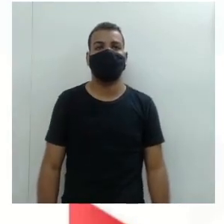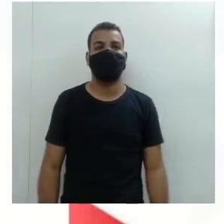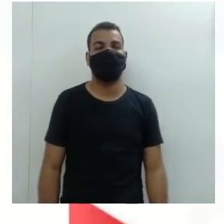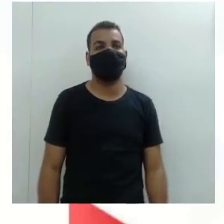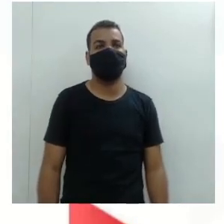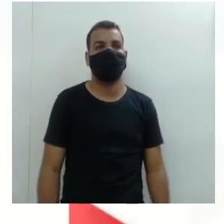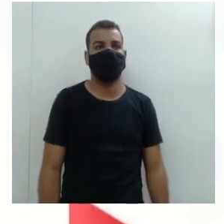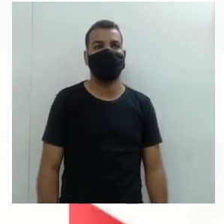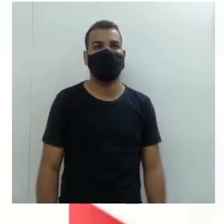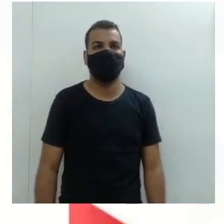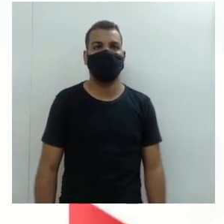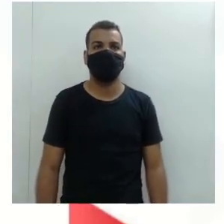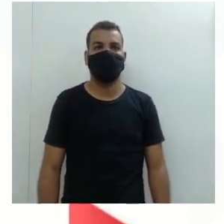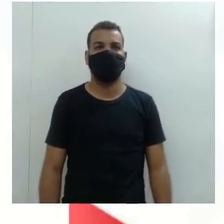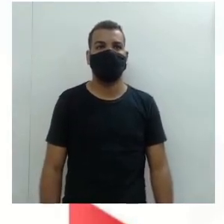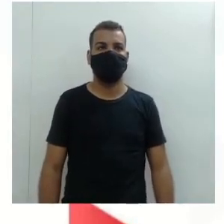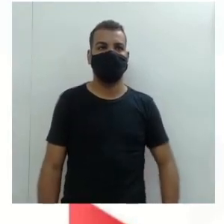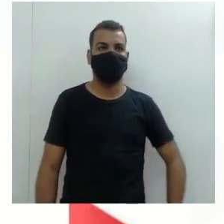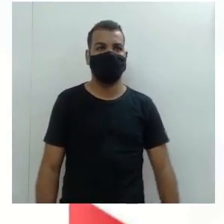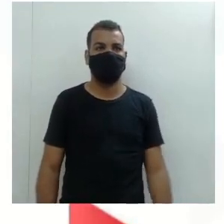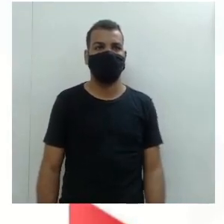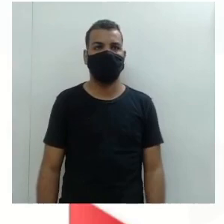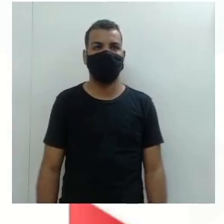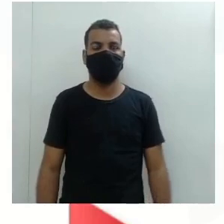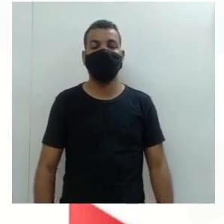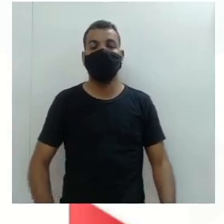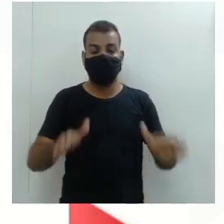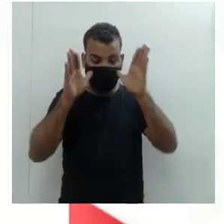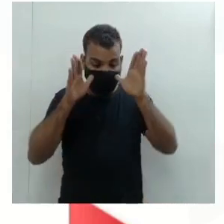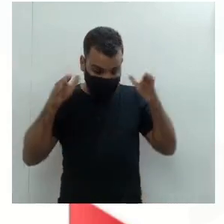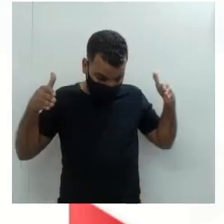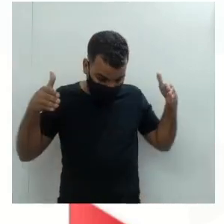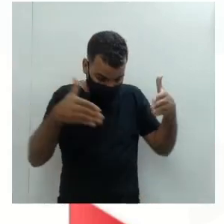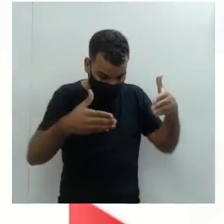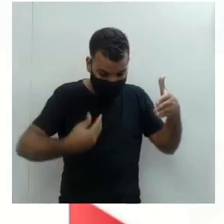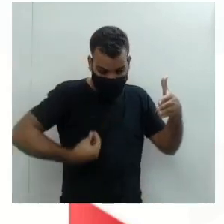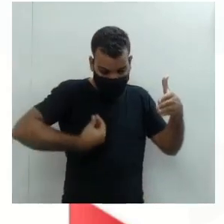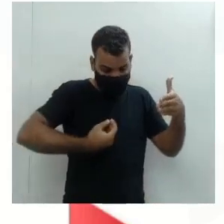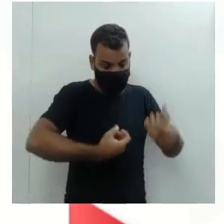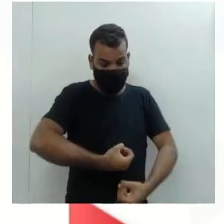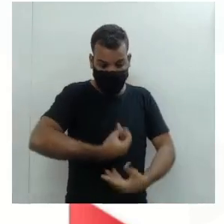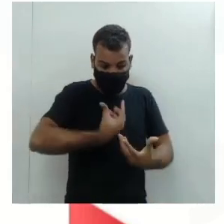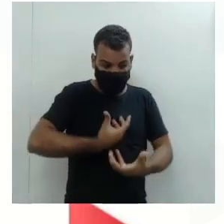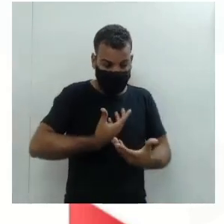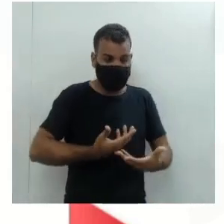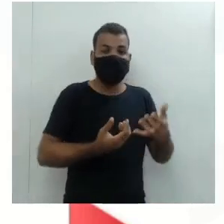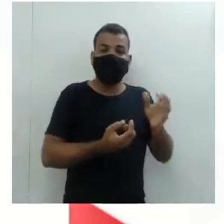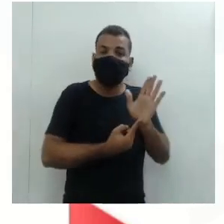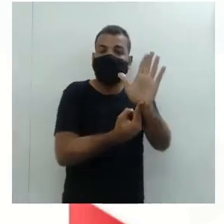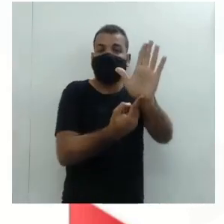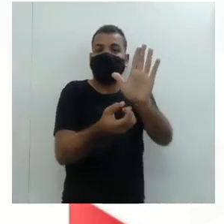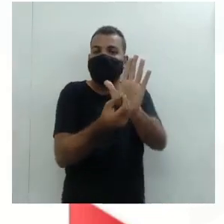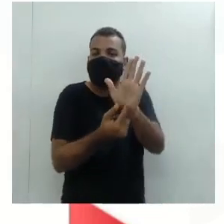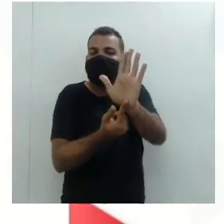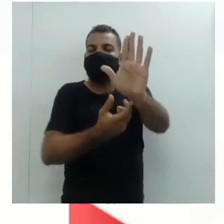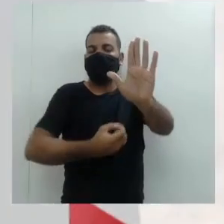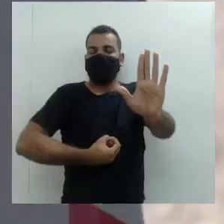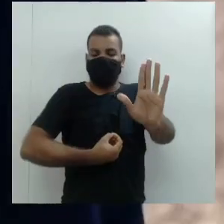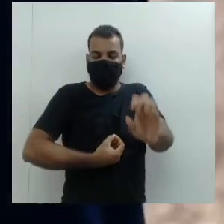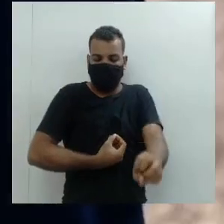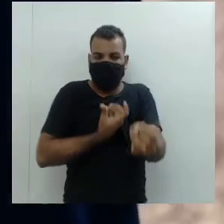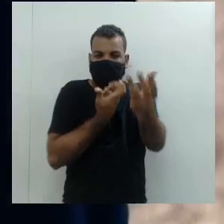cadê? Restringe-se assim a sua visão poética para melhor exprimir-se. Restringir